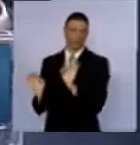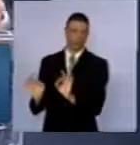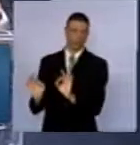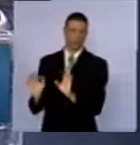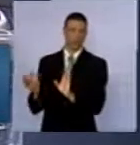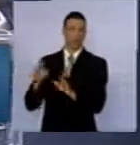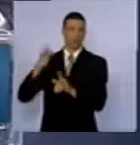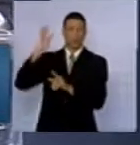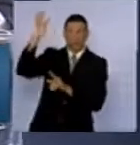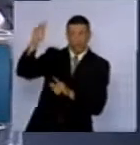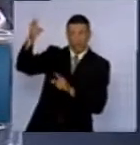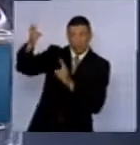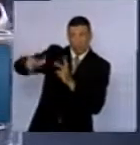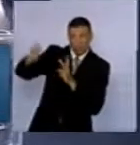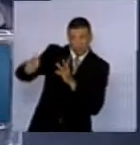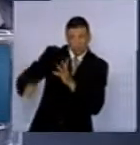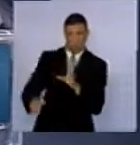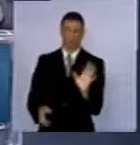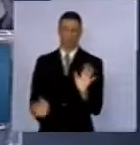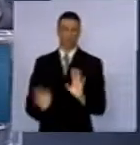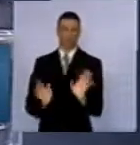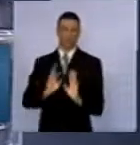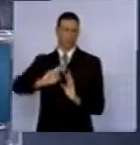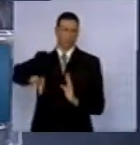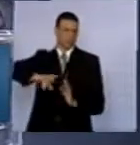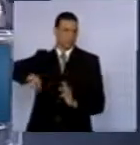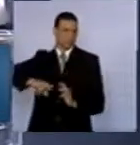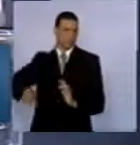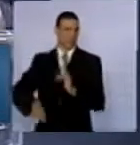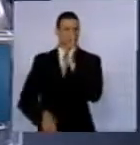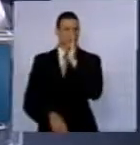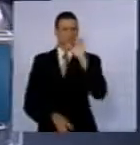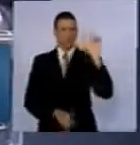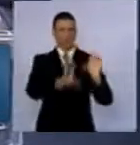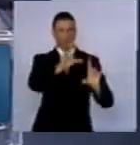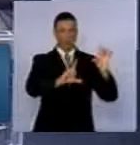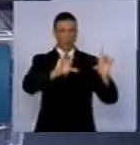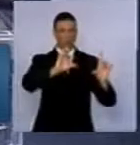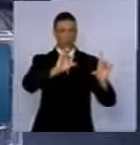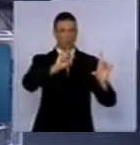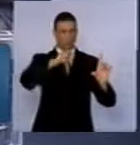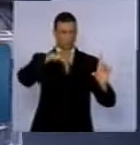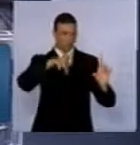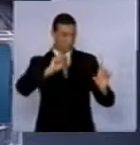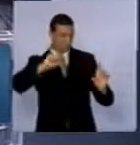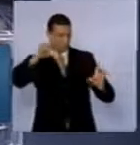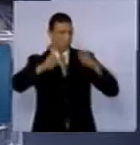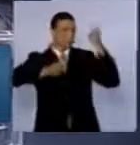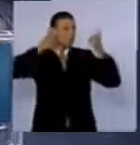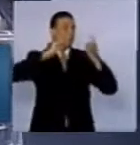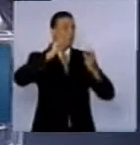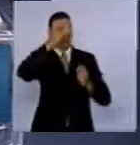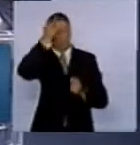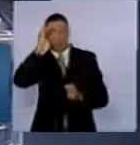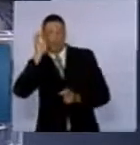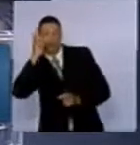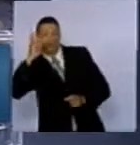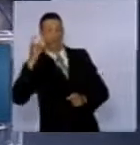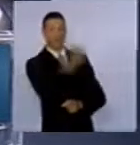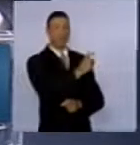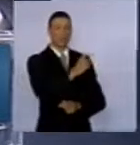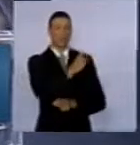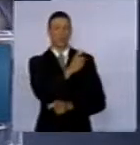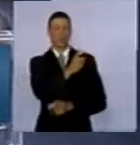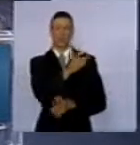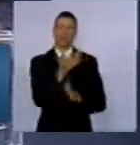se repetir, porque, evidentemente, que os canais devem estar também preocupados com a audiência, né? Então, não deve se repetir. Mas,